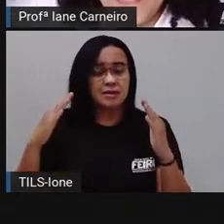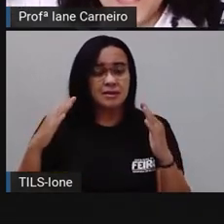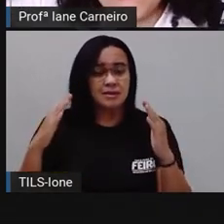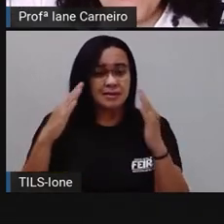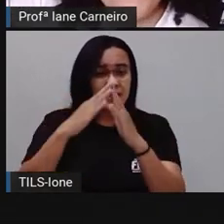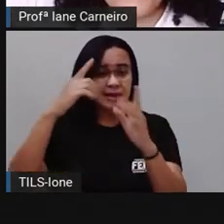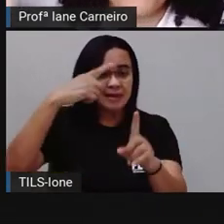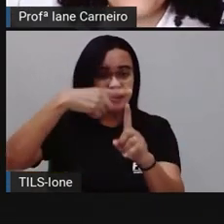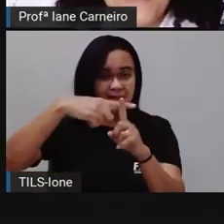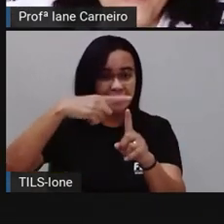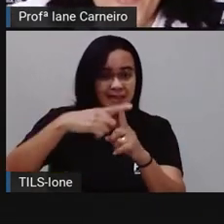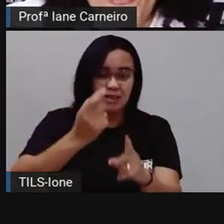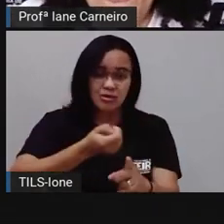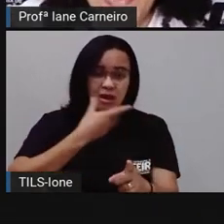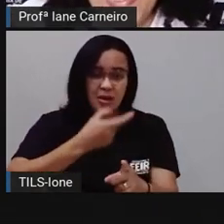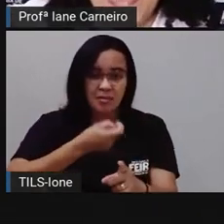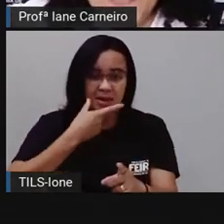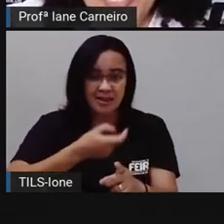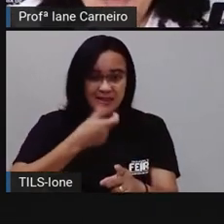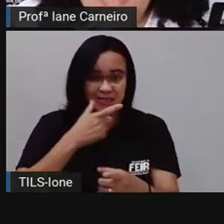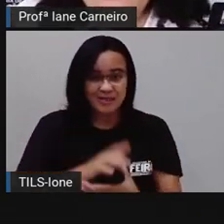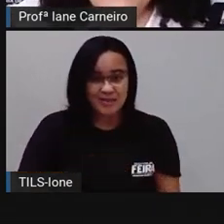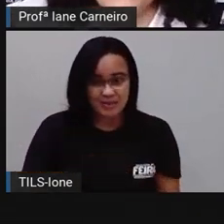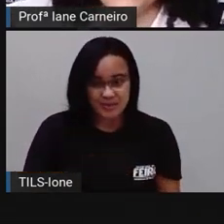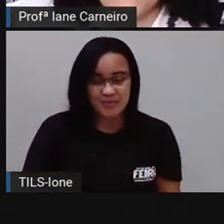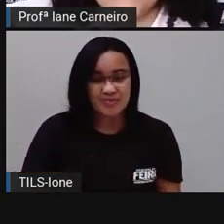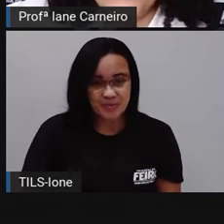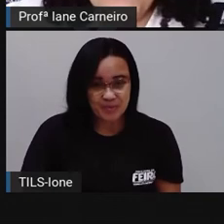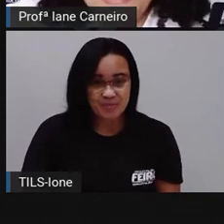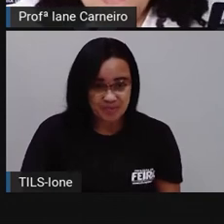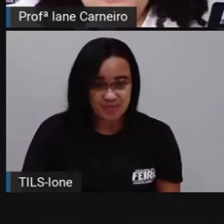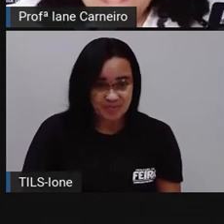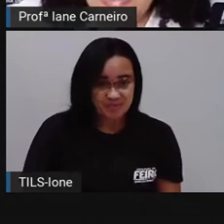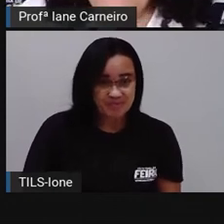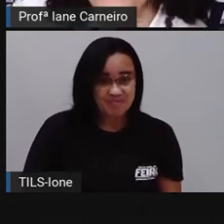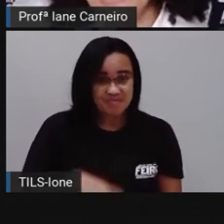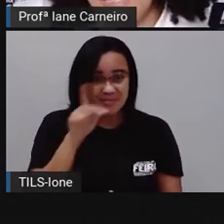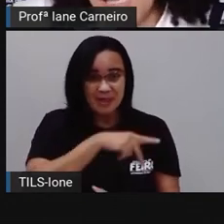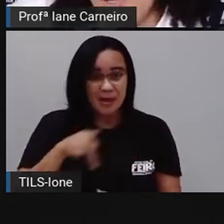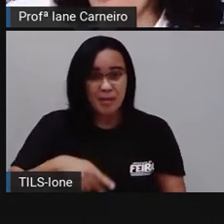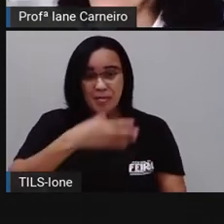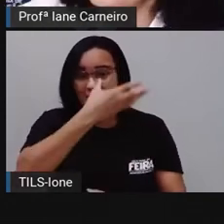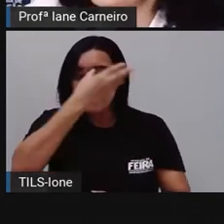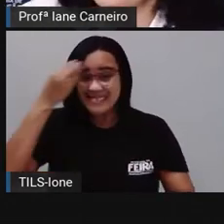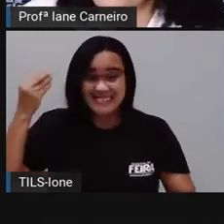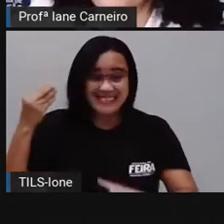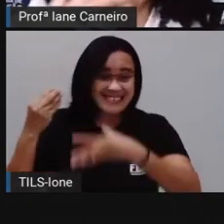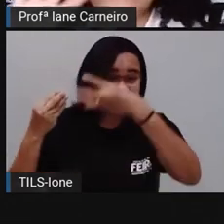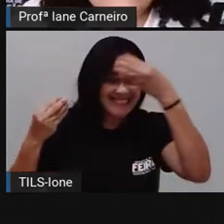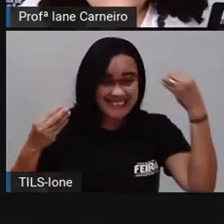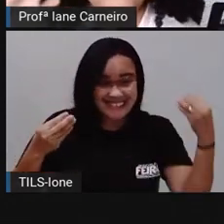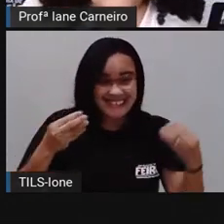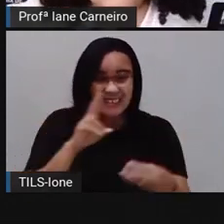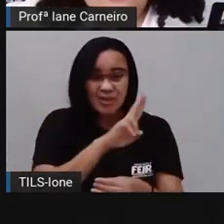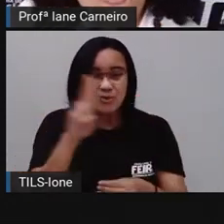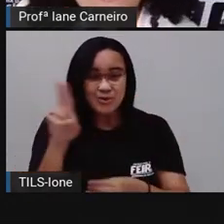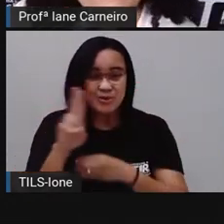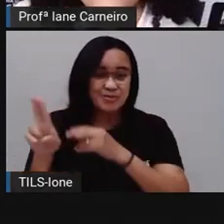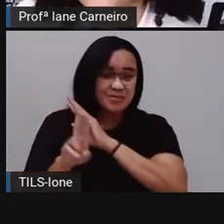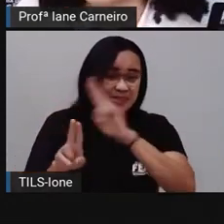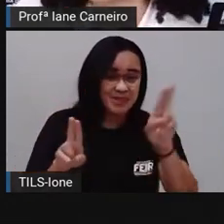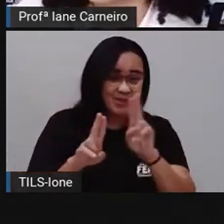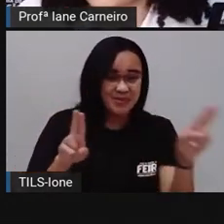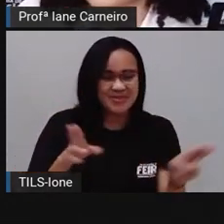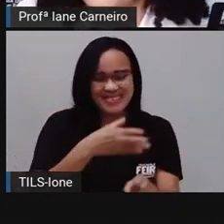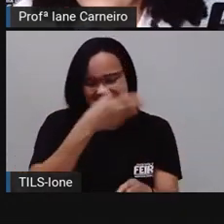Isso, eita, já pensou? A Profeira da Gema, esquecendo o nome das ruas, é porque com a pandemia a Pro deixou de ir na rua, né,